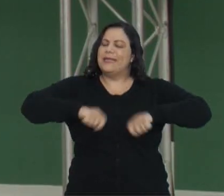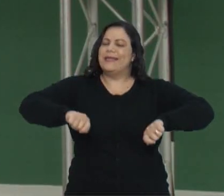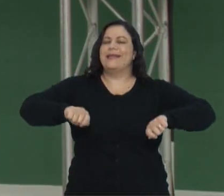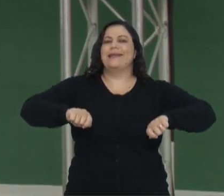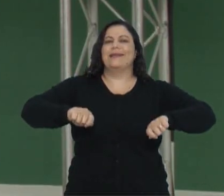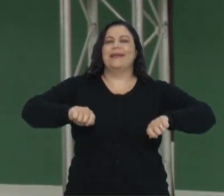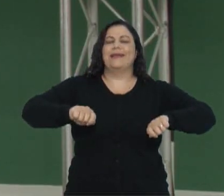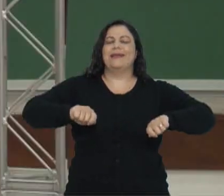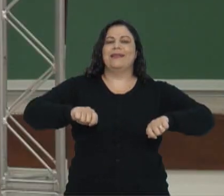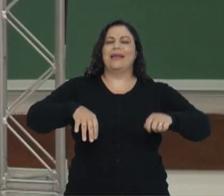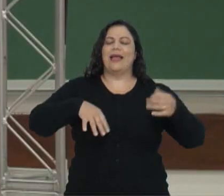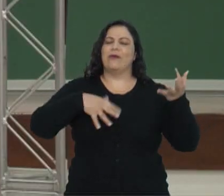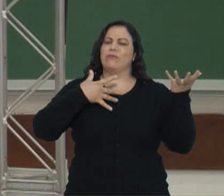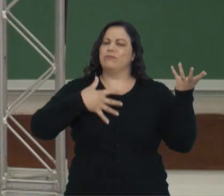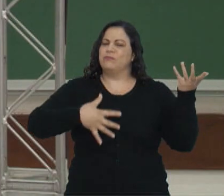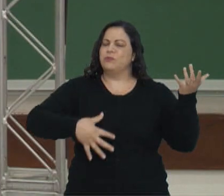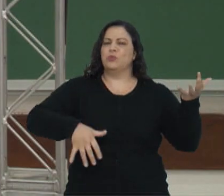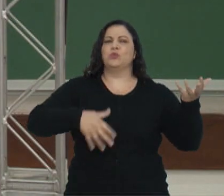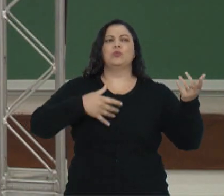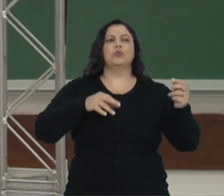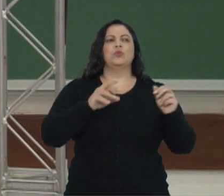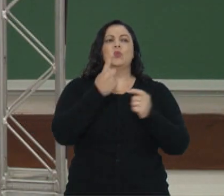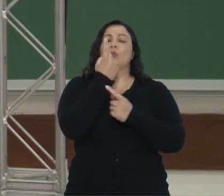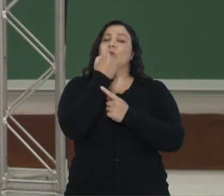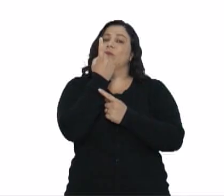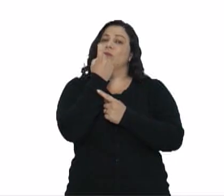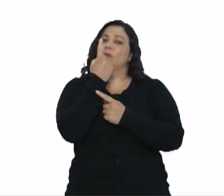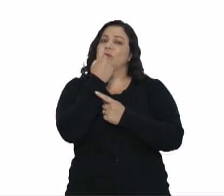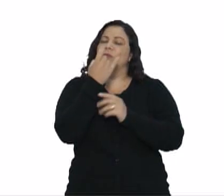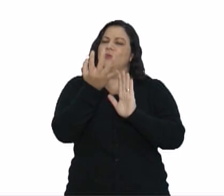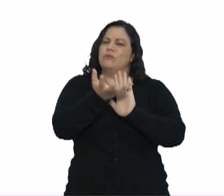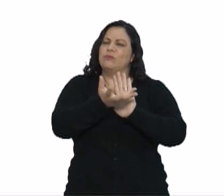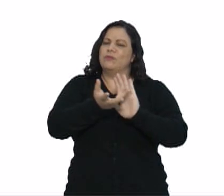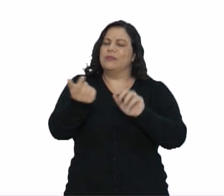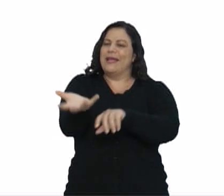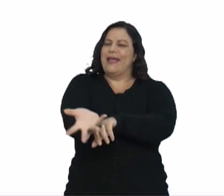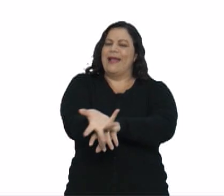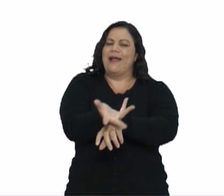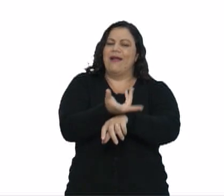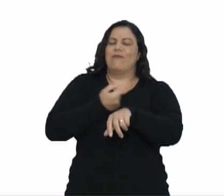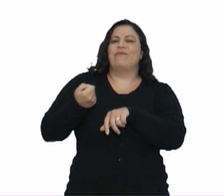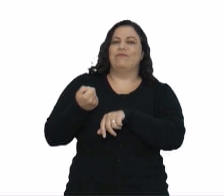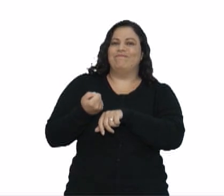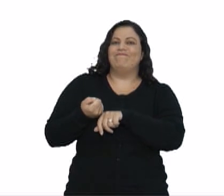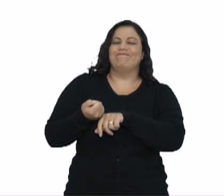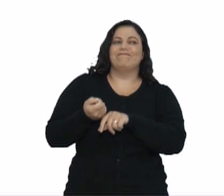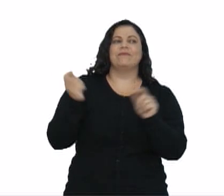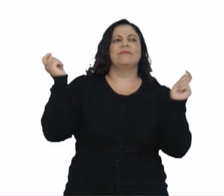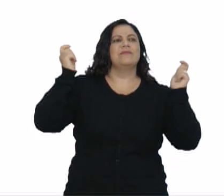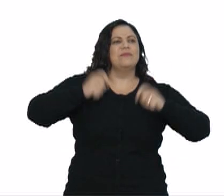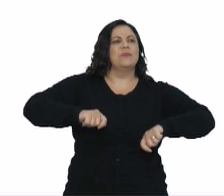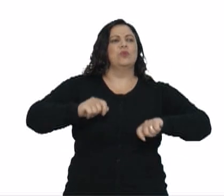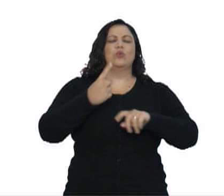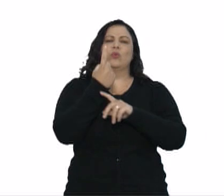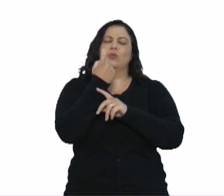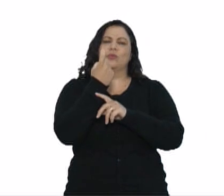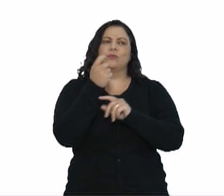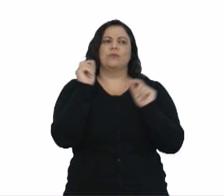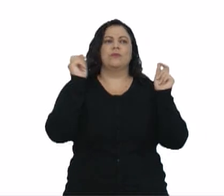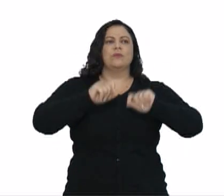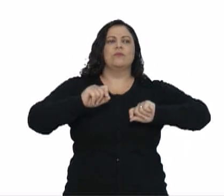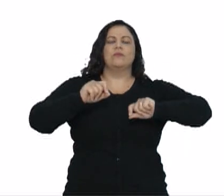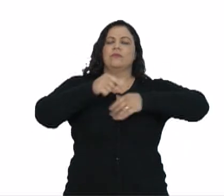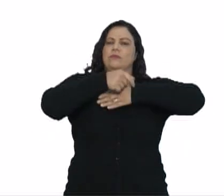com tal instrumento. É quem explora ao máximo o instrumento musical. Bach e Dietrich foram os maiores